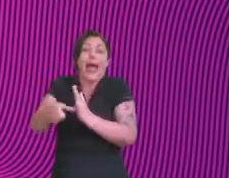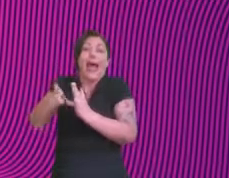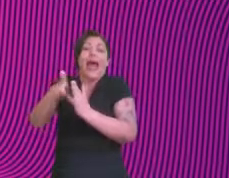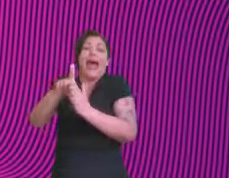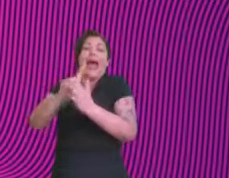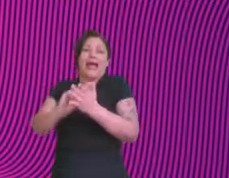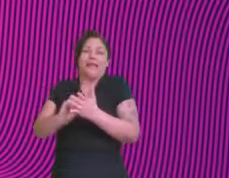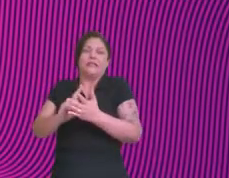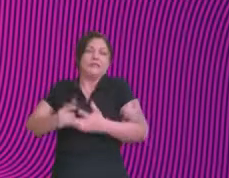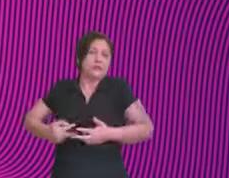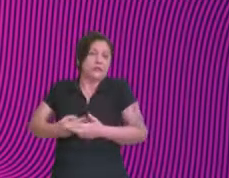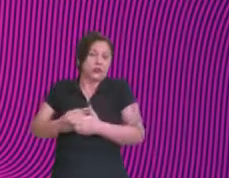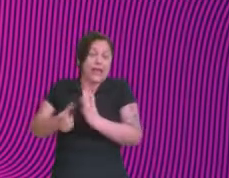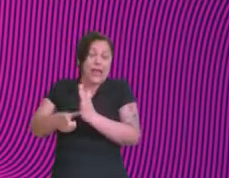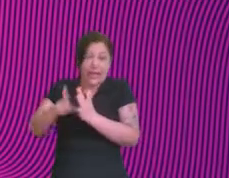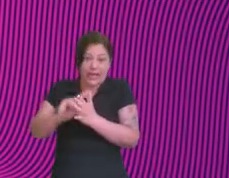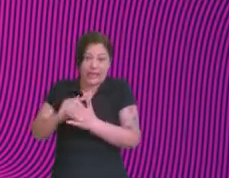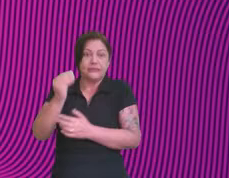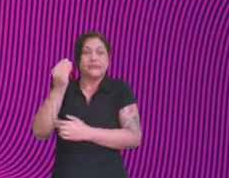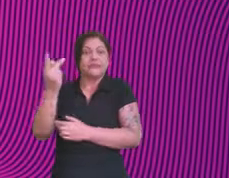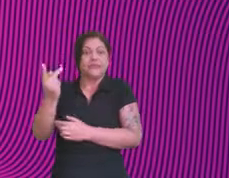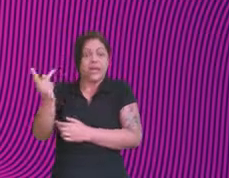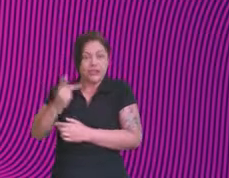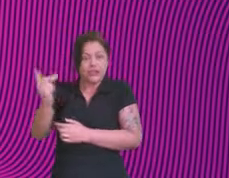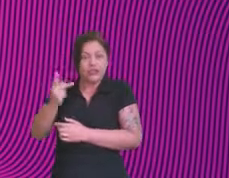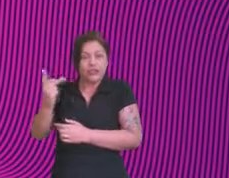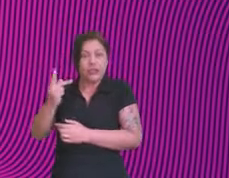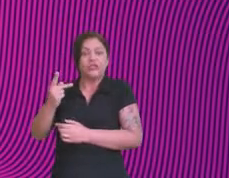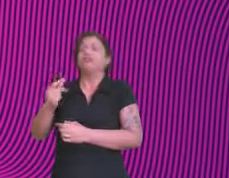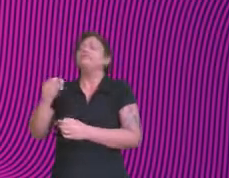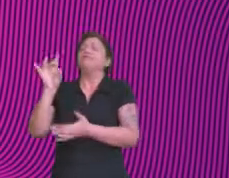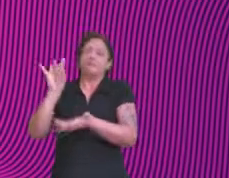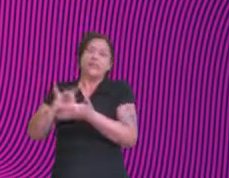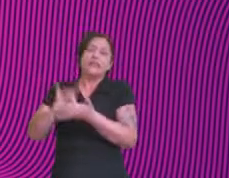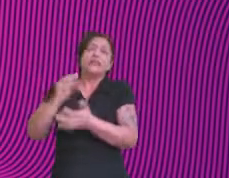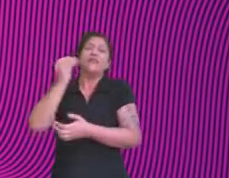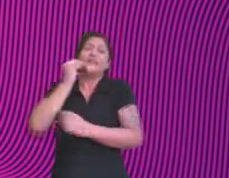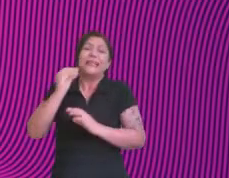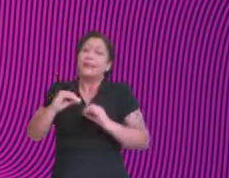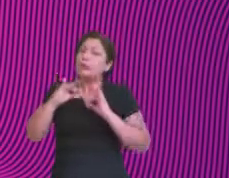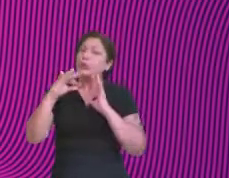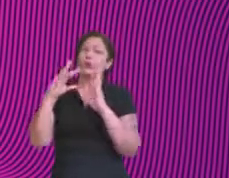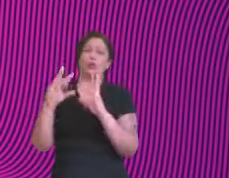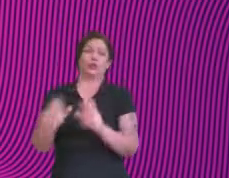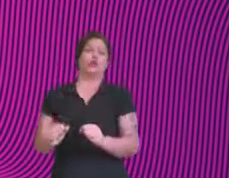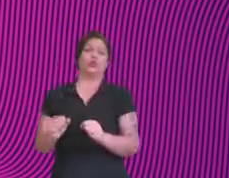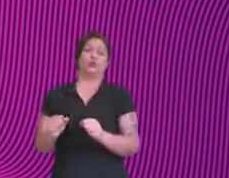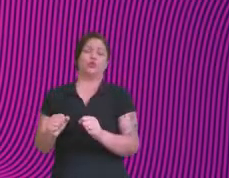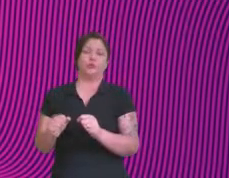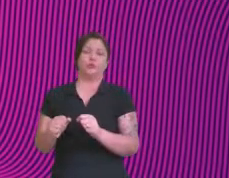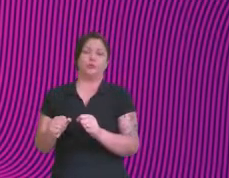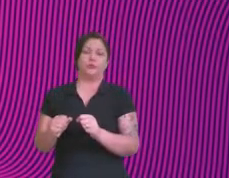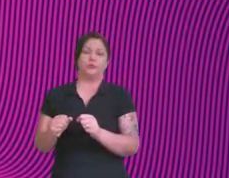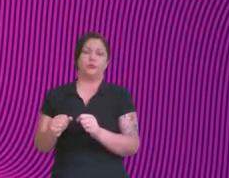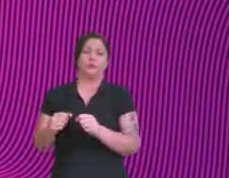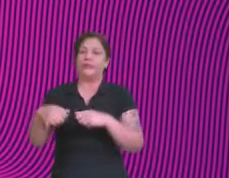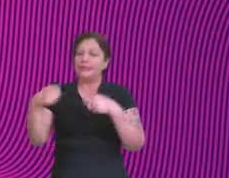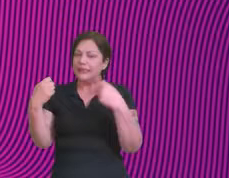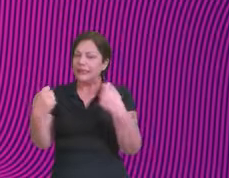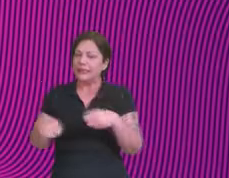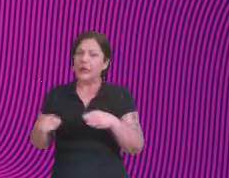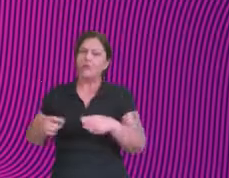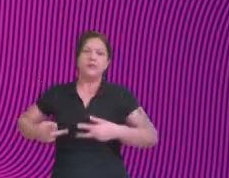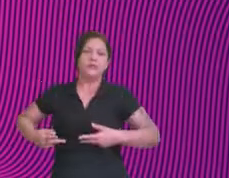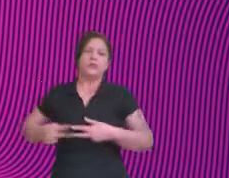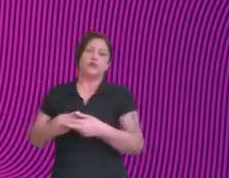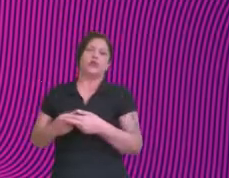gente acredita, porque a gente fica, às vezes são cirurgias simples, mas às vezes são cirurgias complexas. Então, às vezes, são cirurgias, como a gente mostrou, de 9 horas,